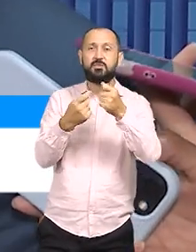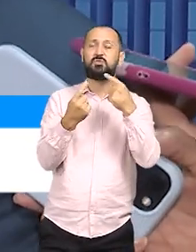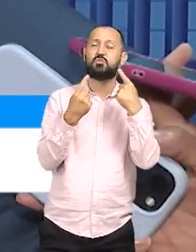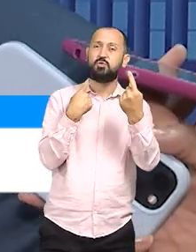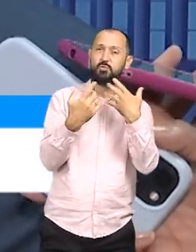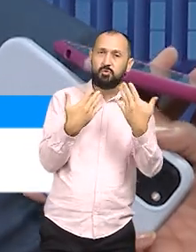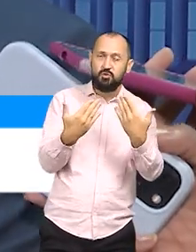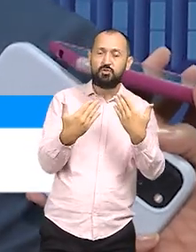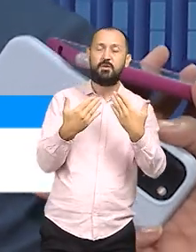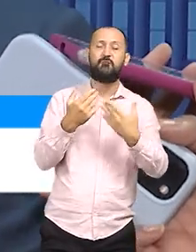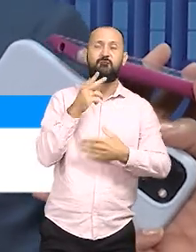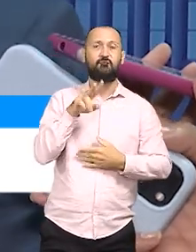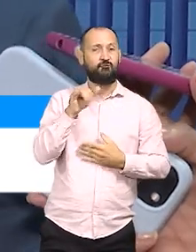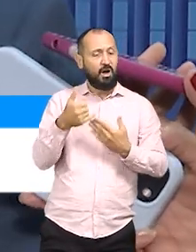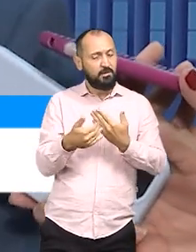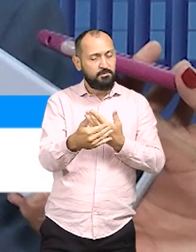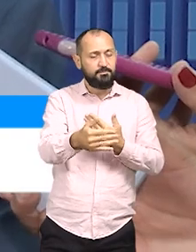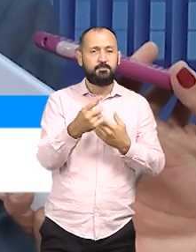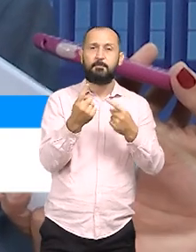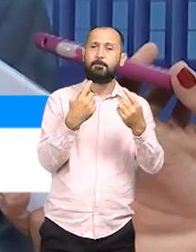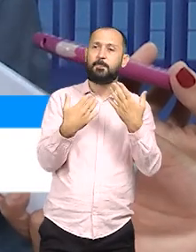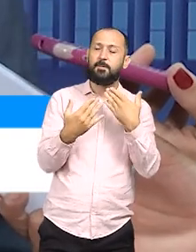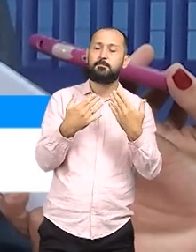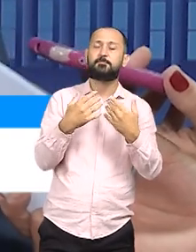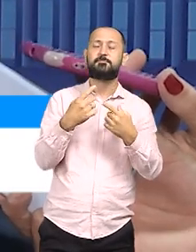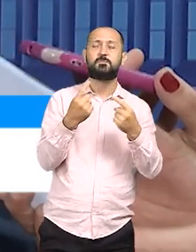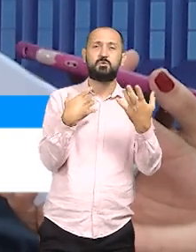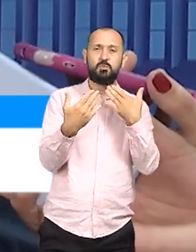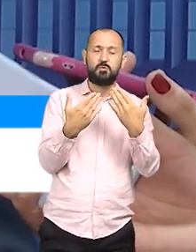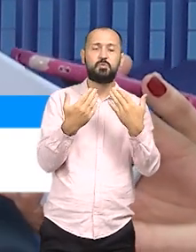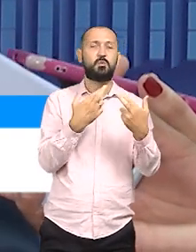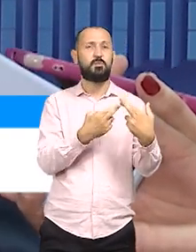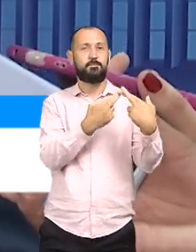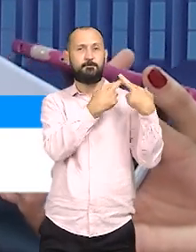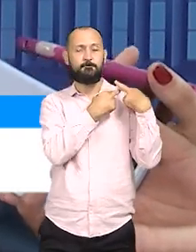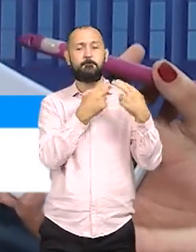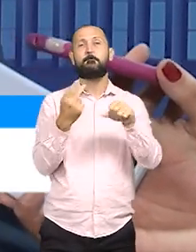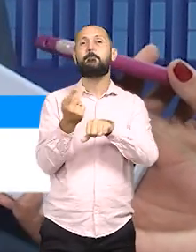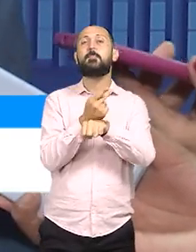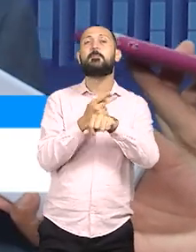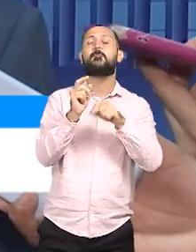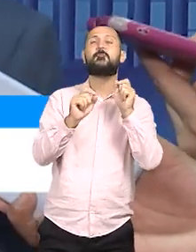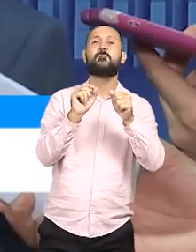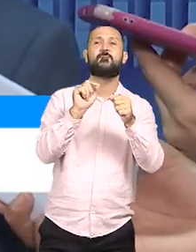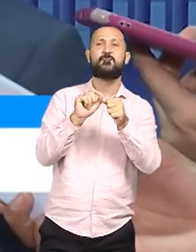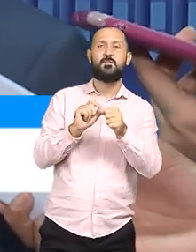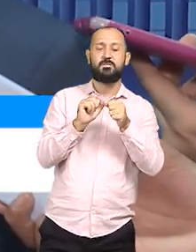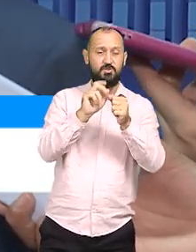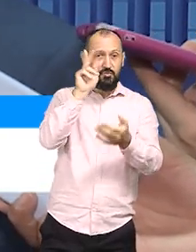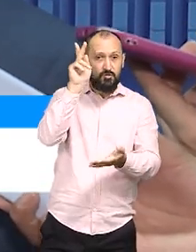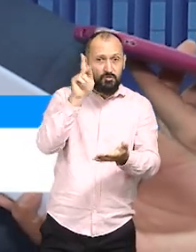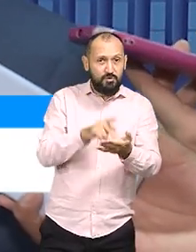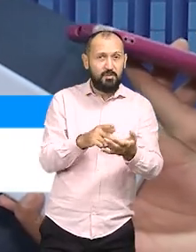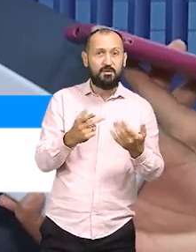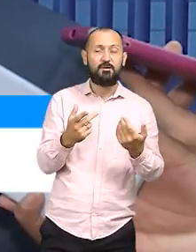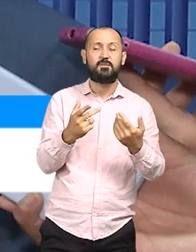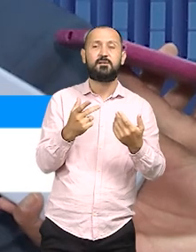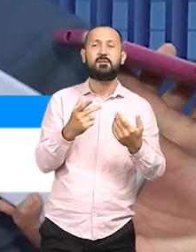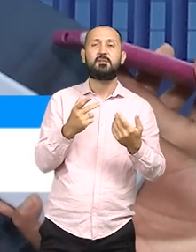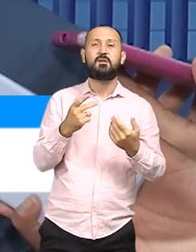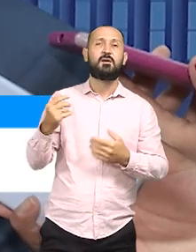gente vai discutir Então são debates que a gente discute com responsabilidade buscando fazer aquilo que